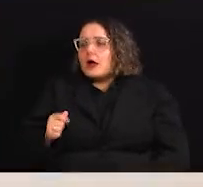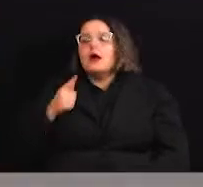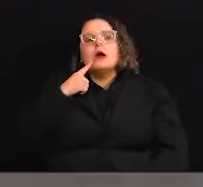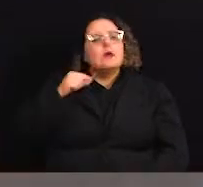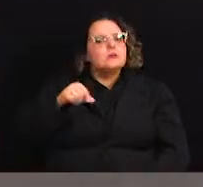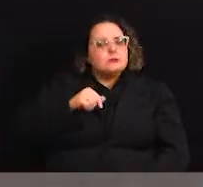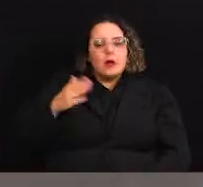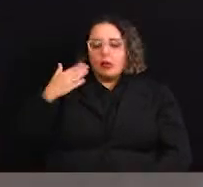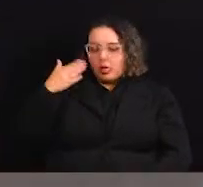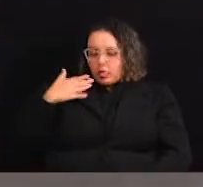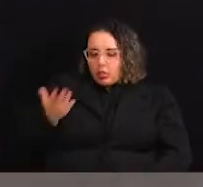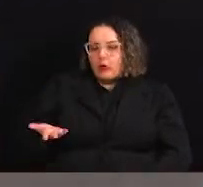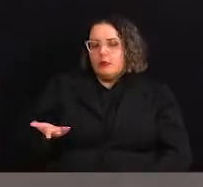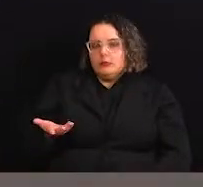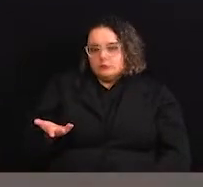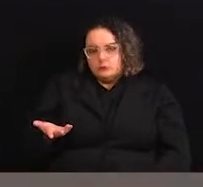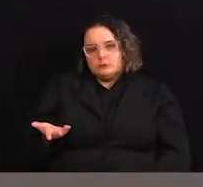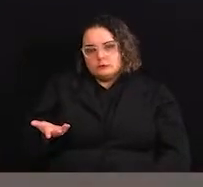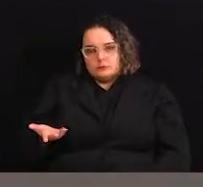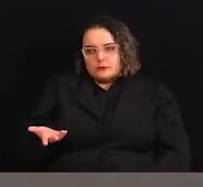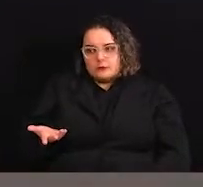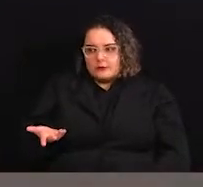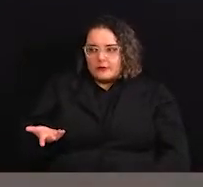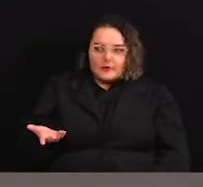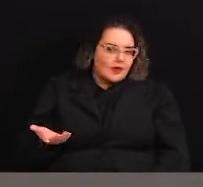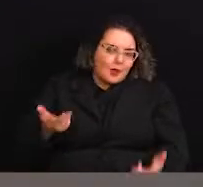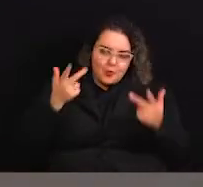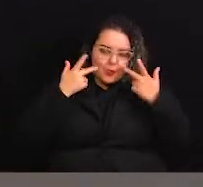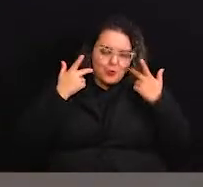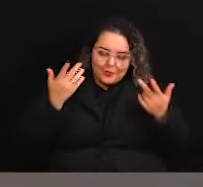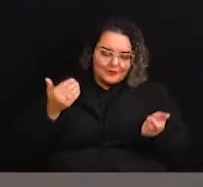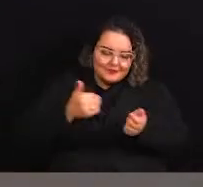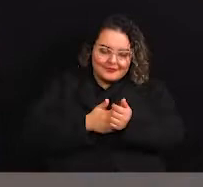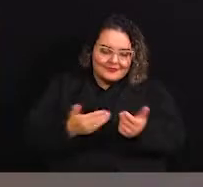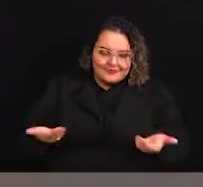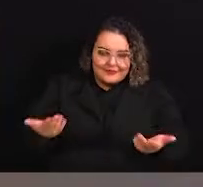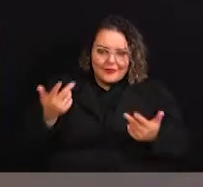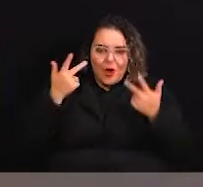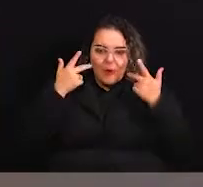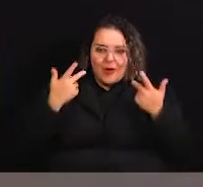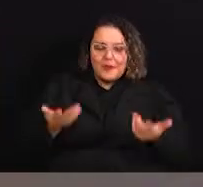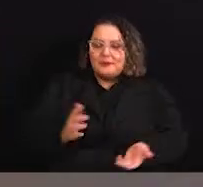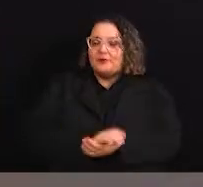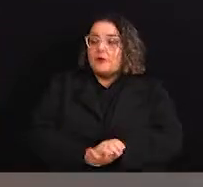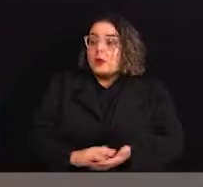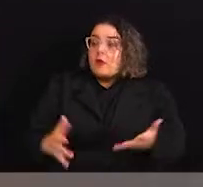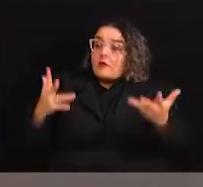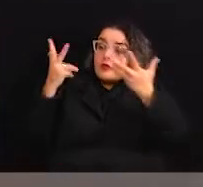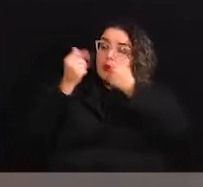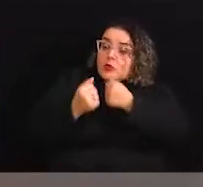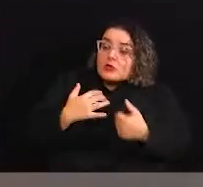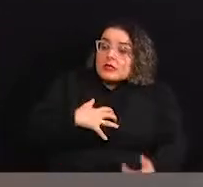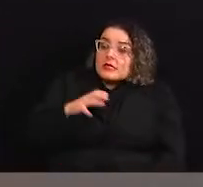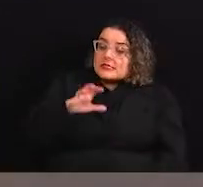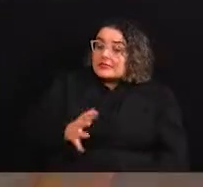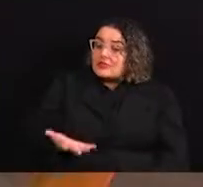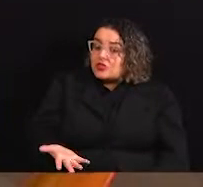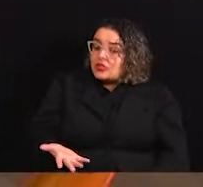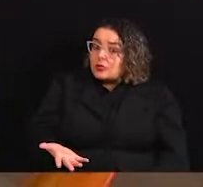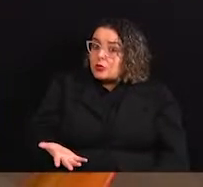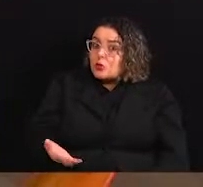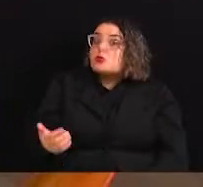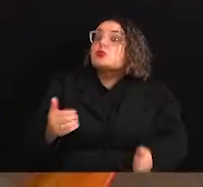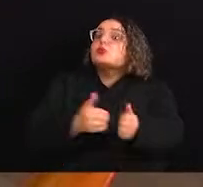mesmo é um salzinho, pimenta do reino e algum outro segredinho da casa, né? E aí, gente, pra ficar bonito desse jeito, né?